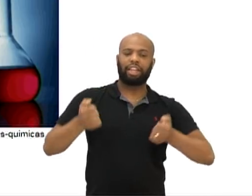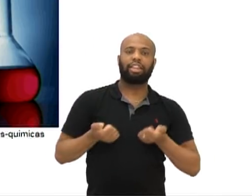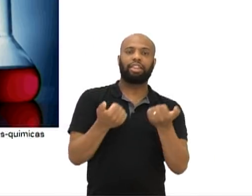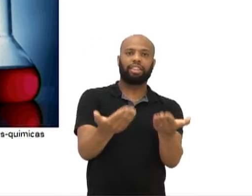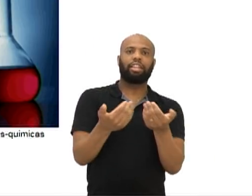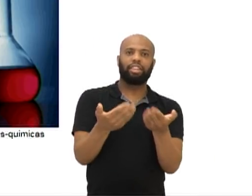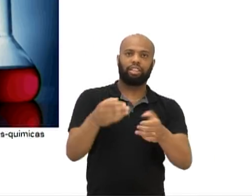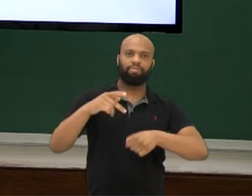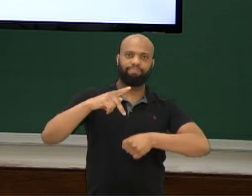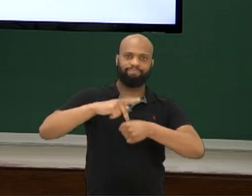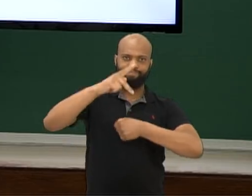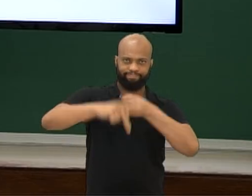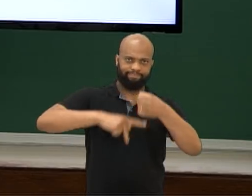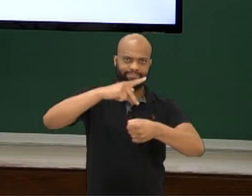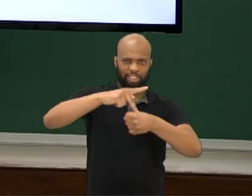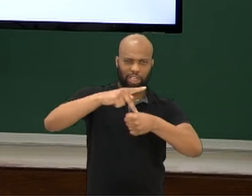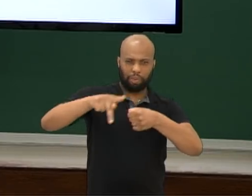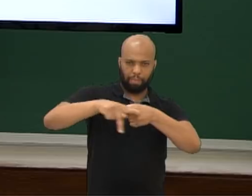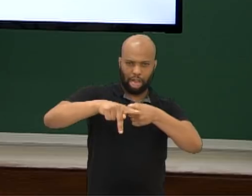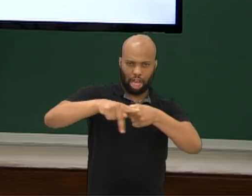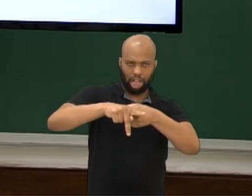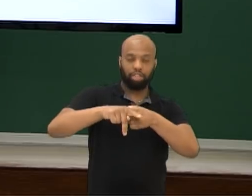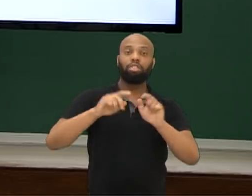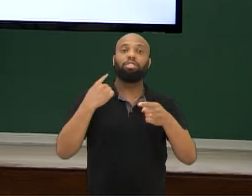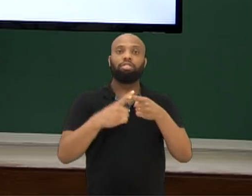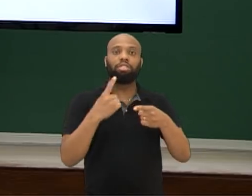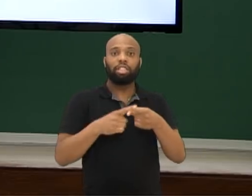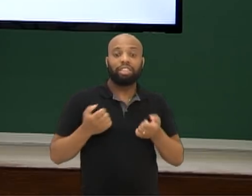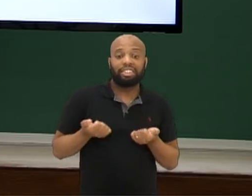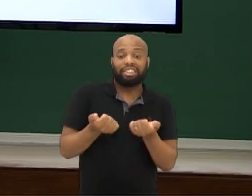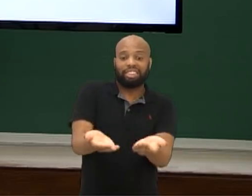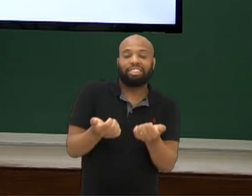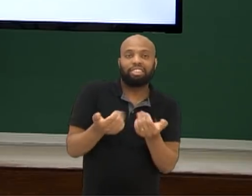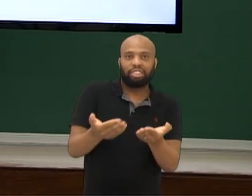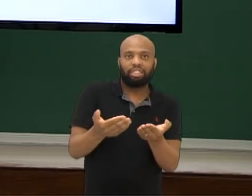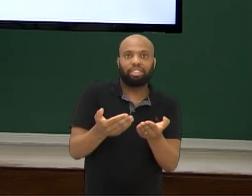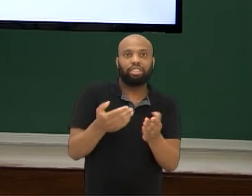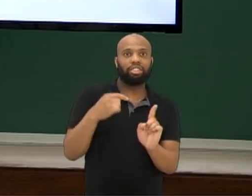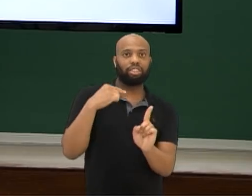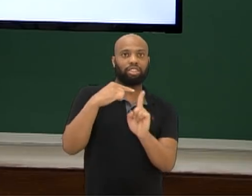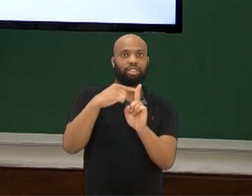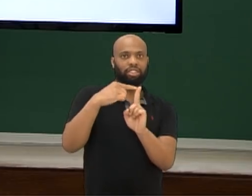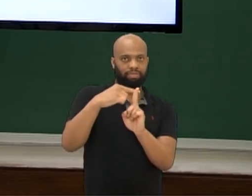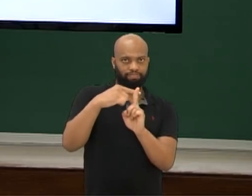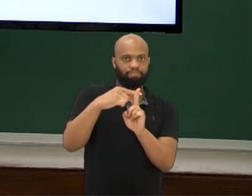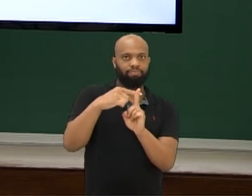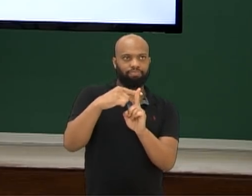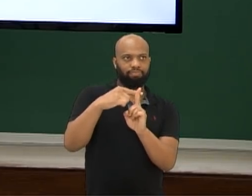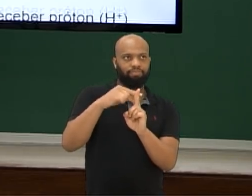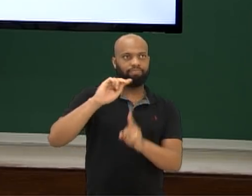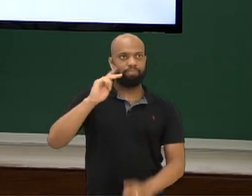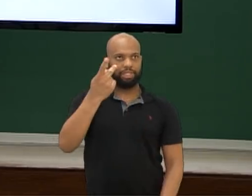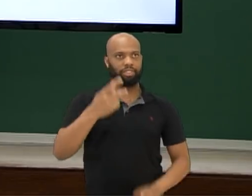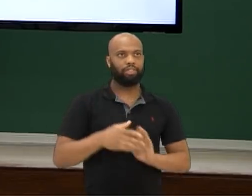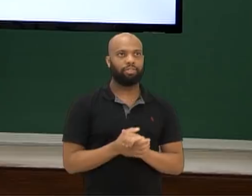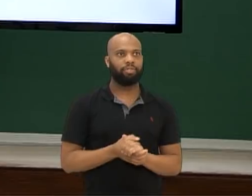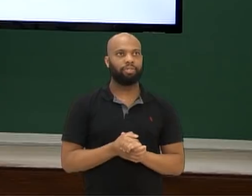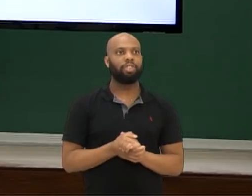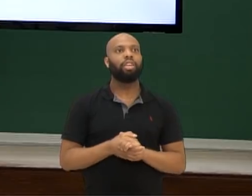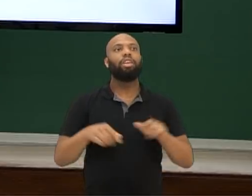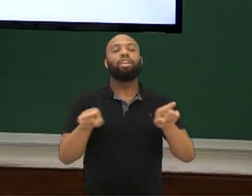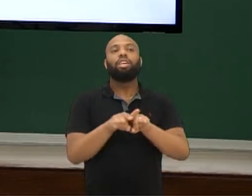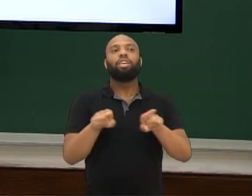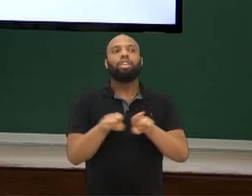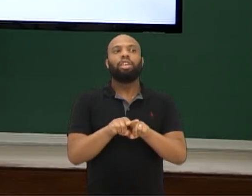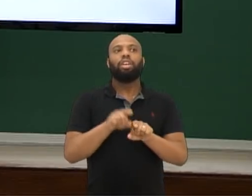próton. Ácido é uma substância que doa H+, tá certo? E as